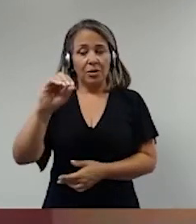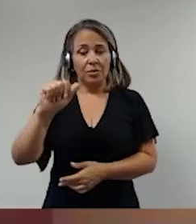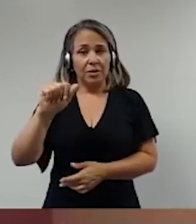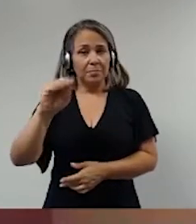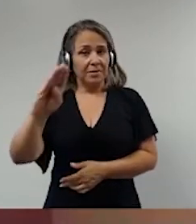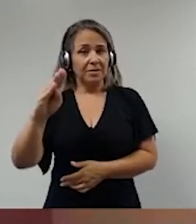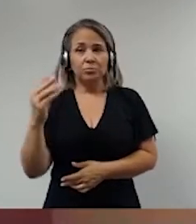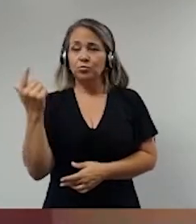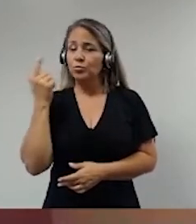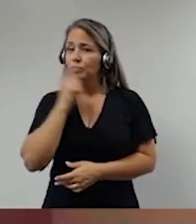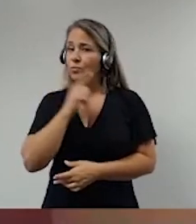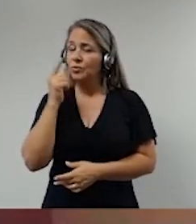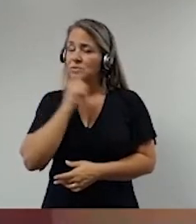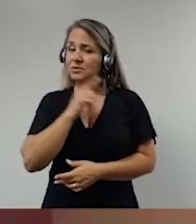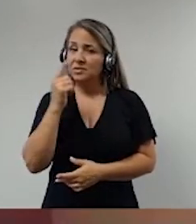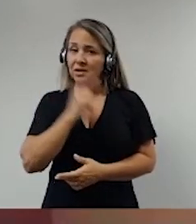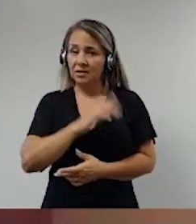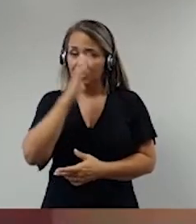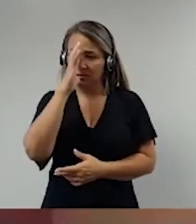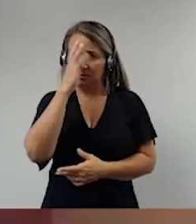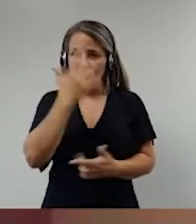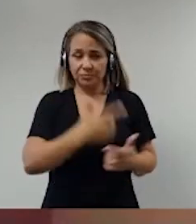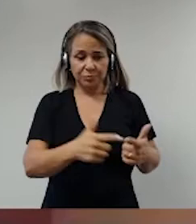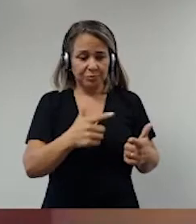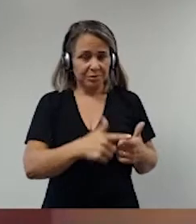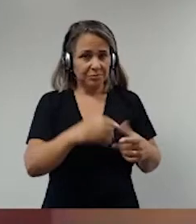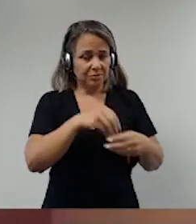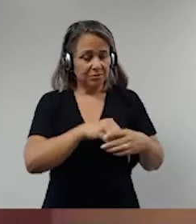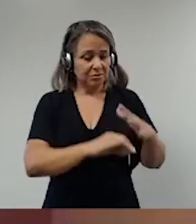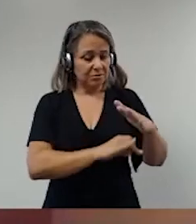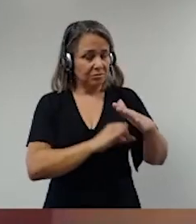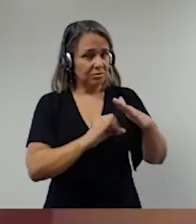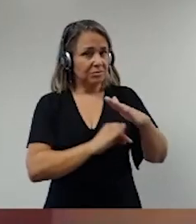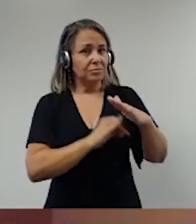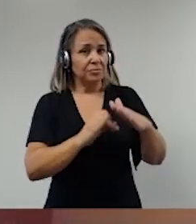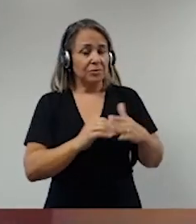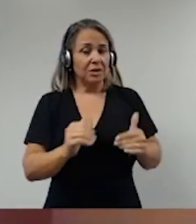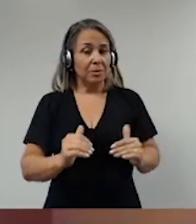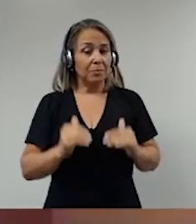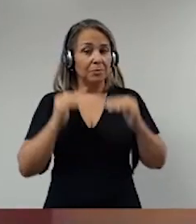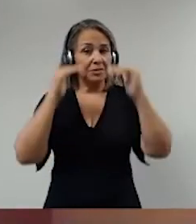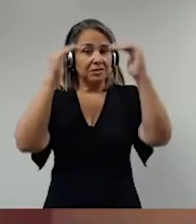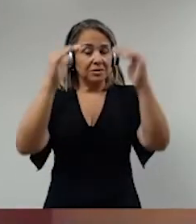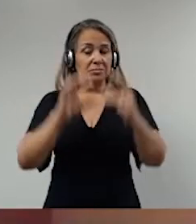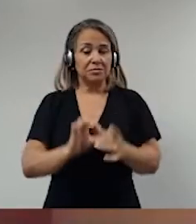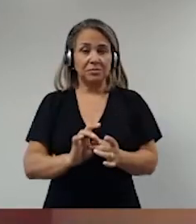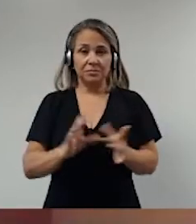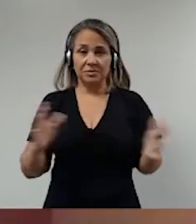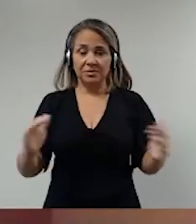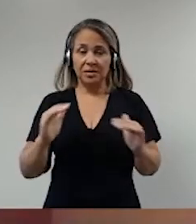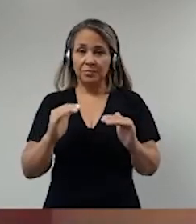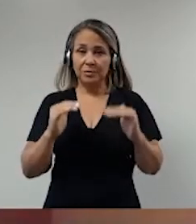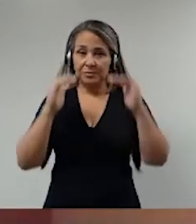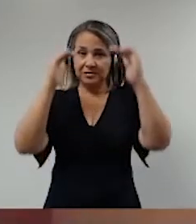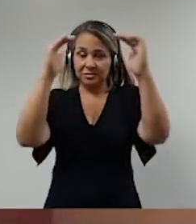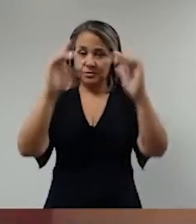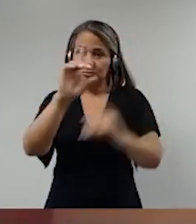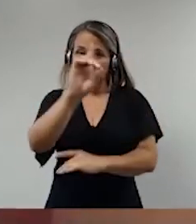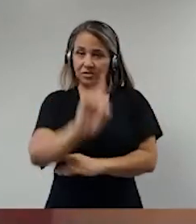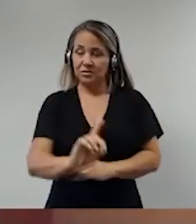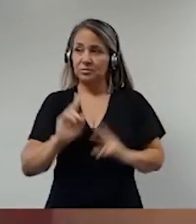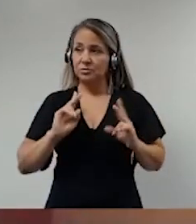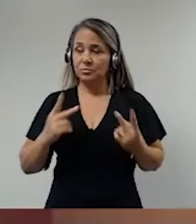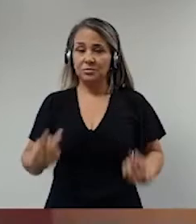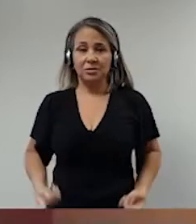tem condições de dar conta das suas missões institucionais, que é a promoção da democracia, que é a promoção dos direitos humanos. Não